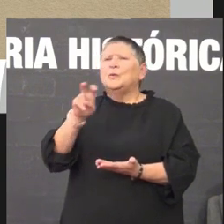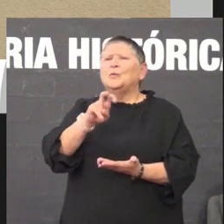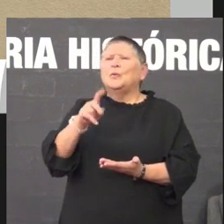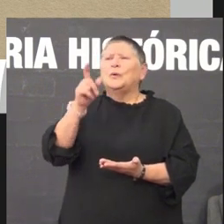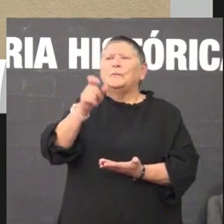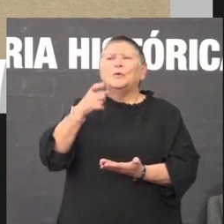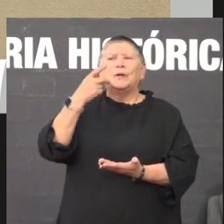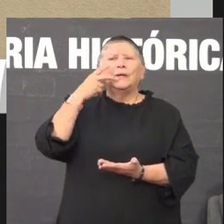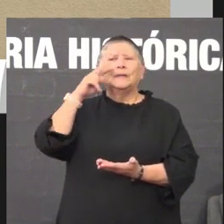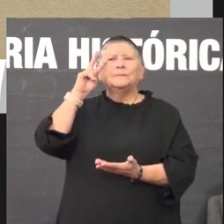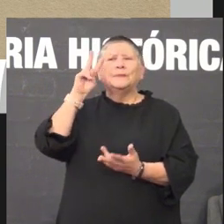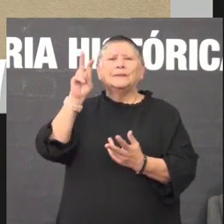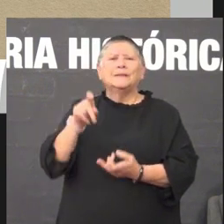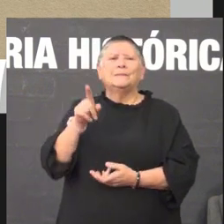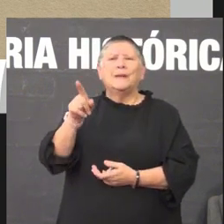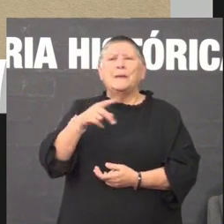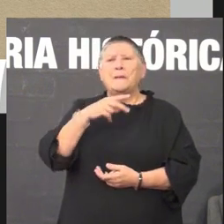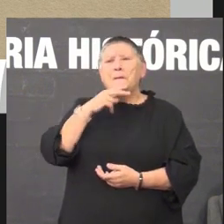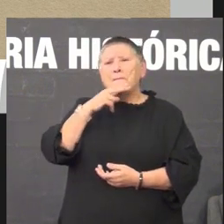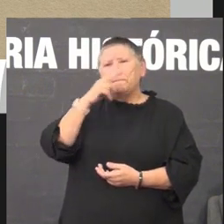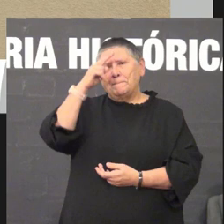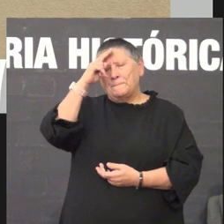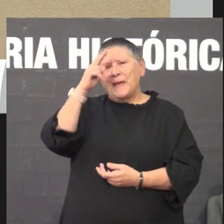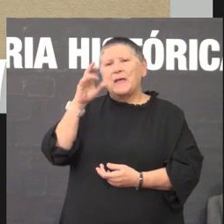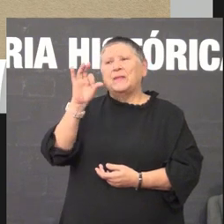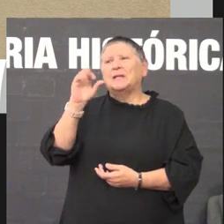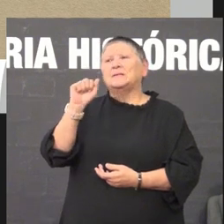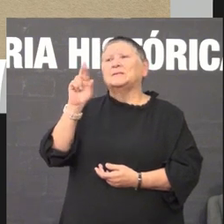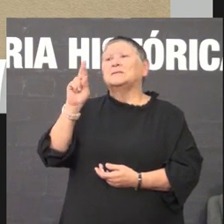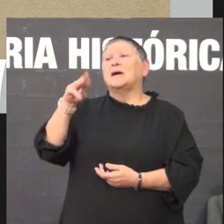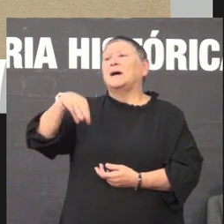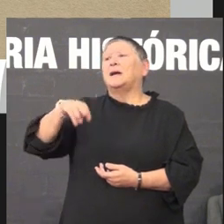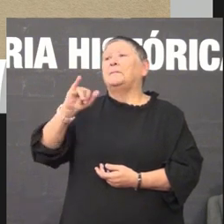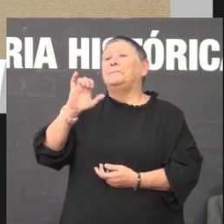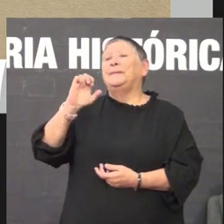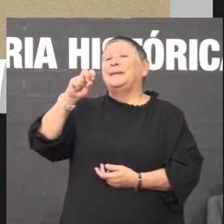no padre Sarmiento debo desear un momento